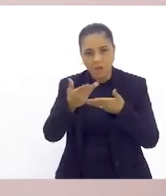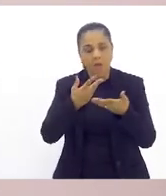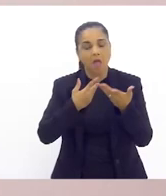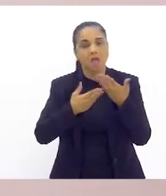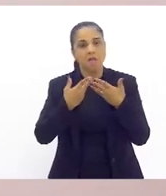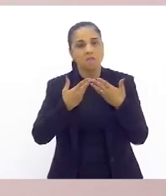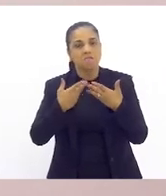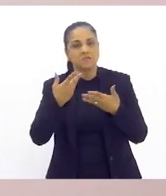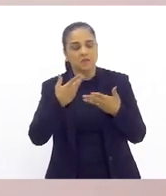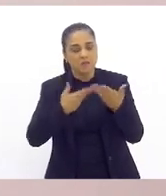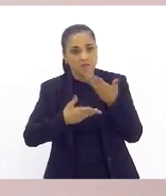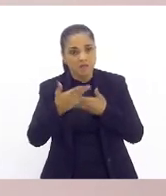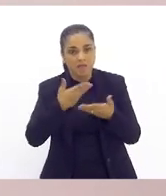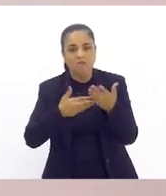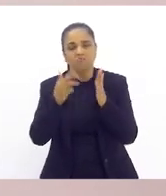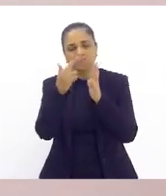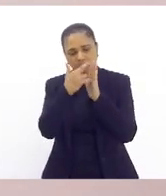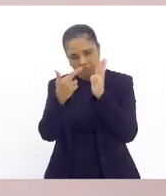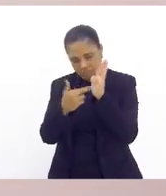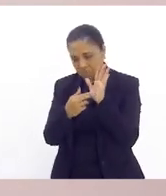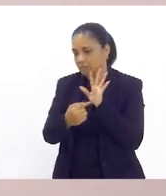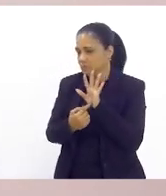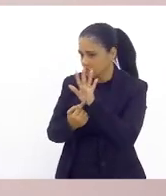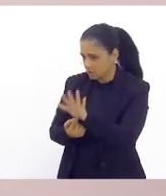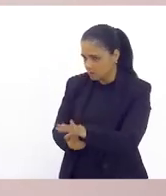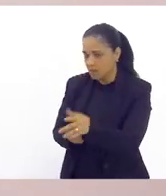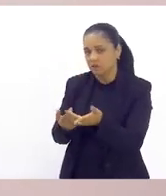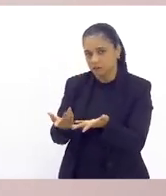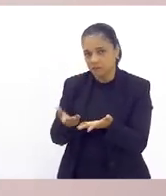profunda envolvendo a nossa regulação tá